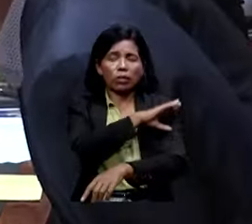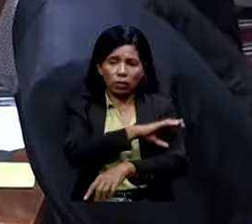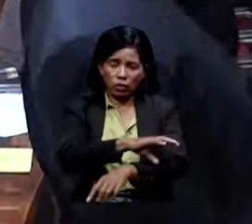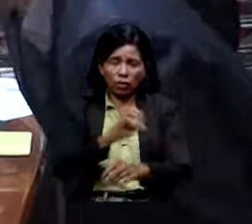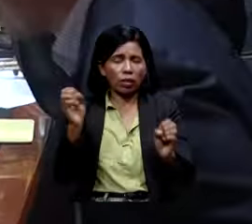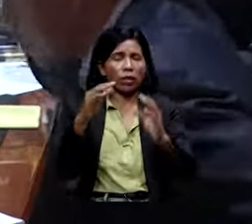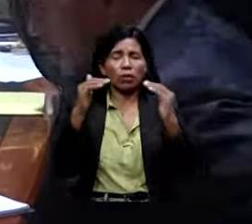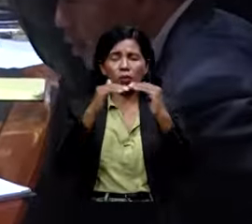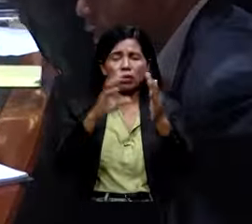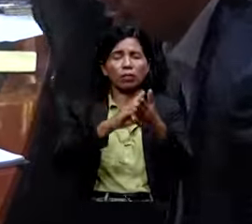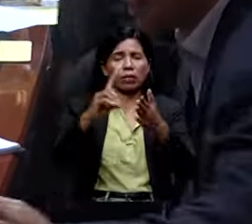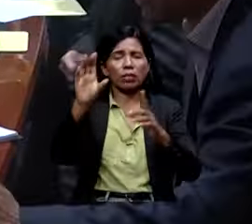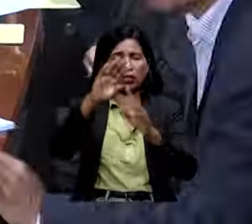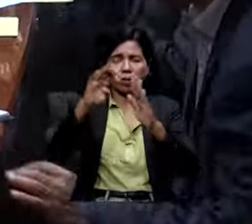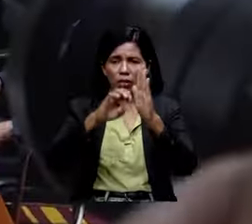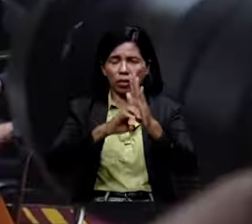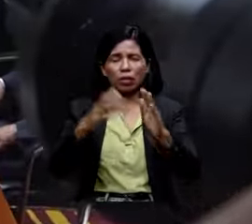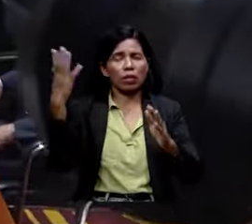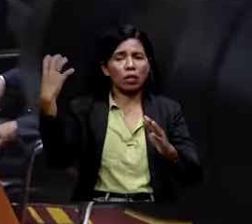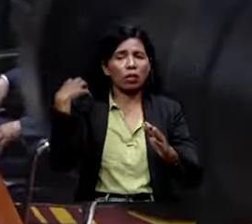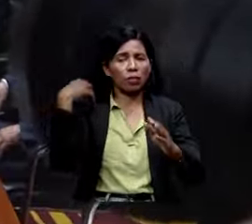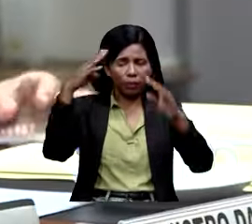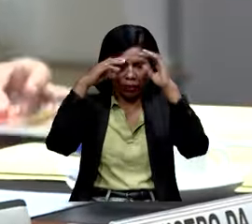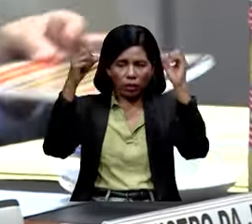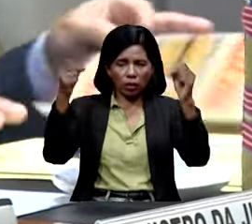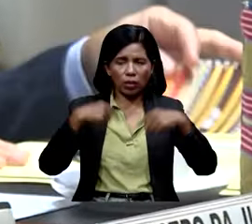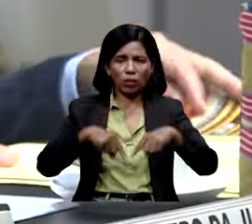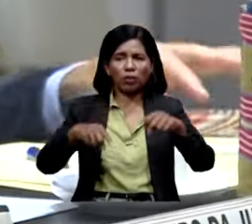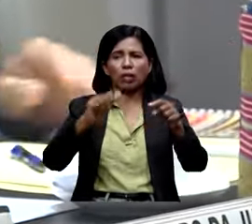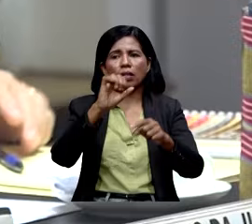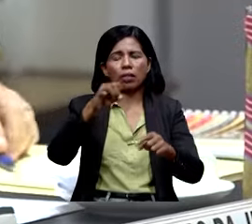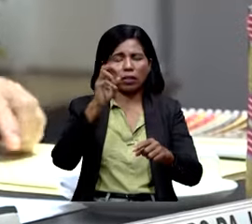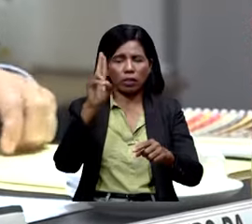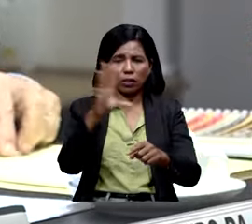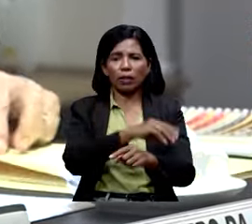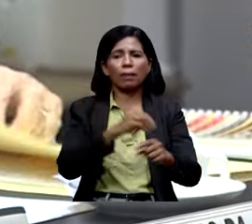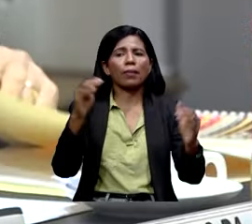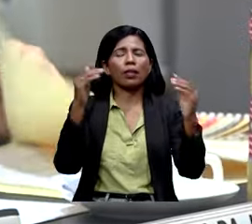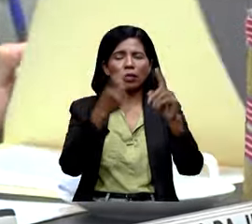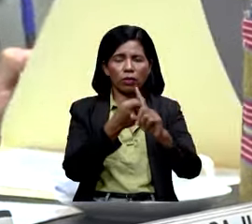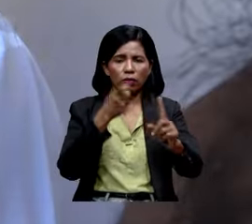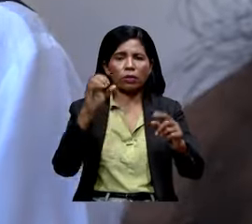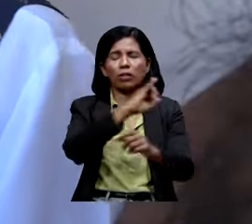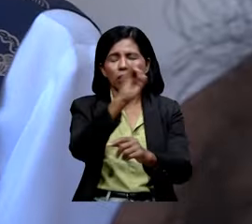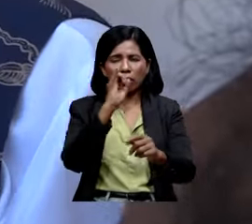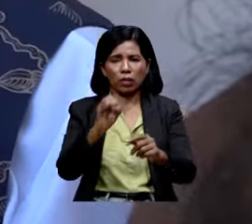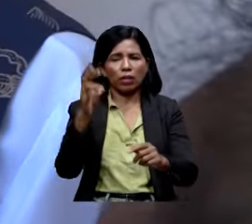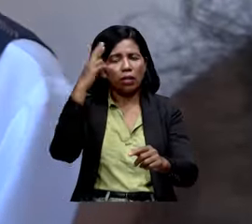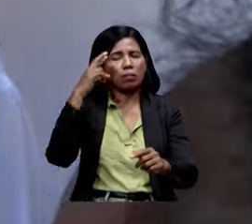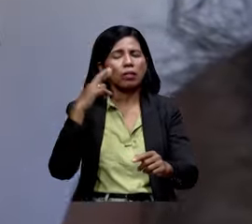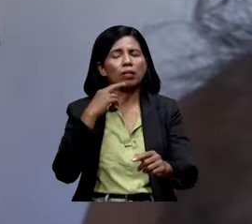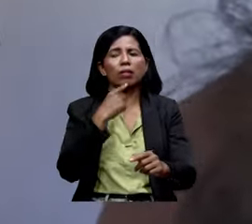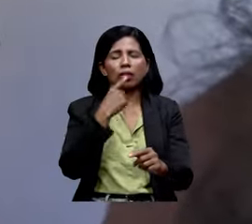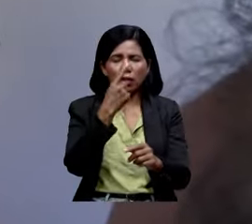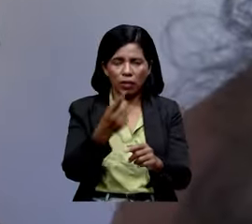CEF Estado e a Palácio Presidencial no delega Fale Azil Pereira. No Nele Russi entrevista quarta Nera Mozorta